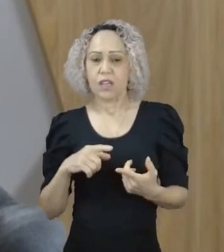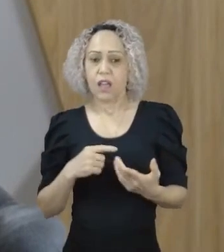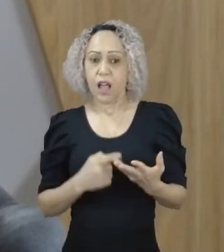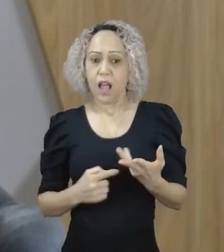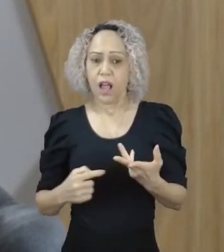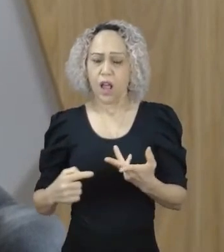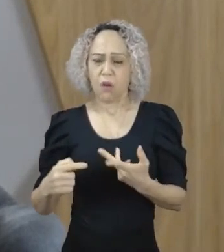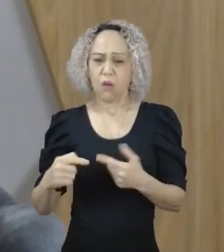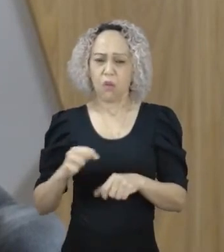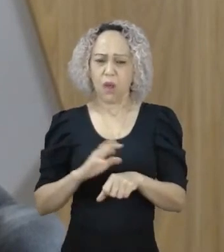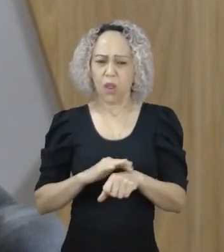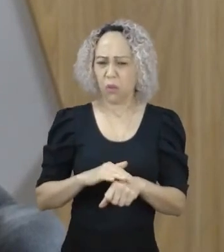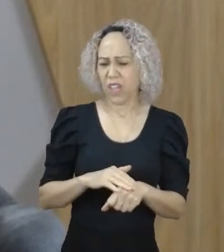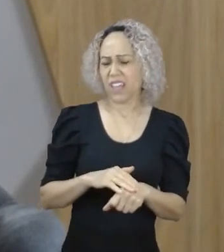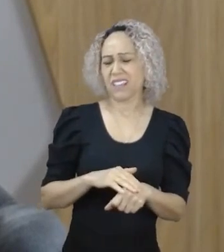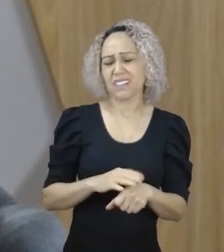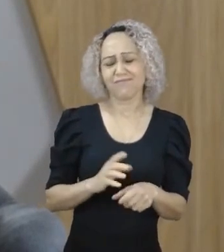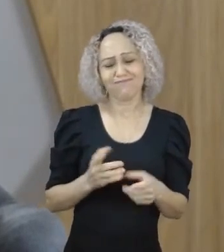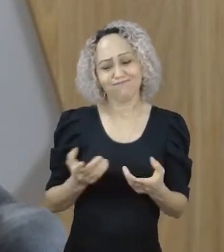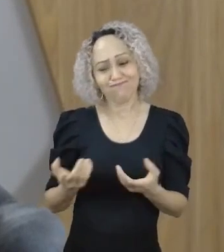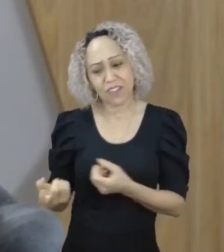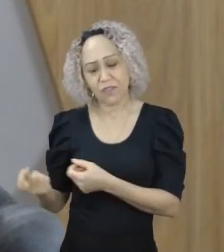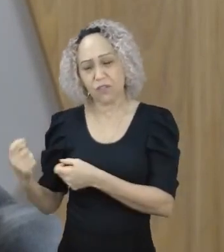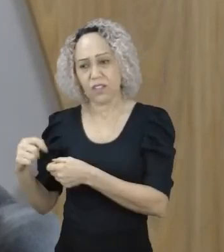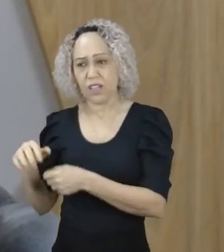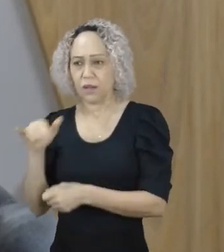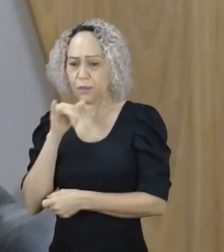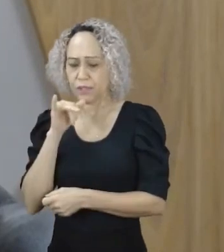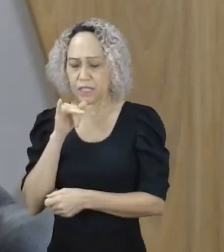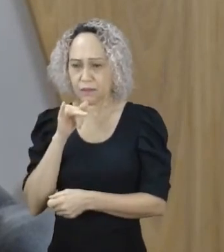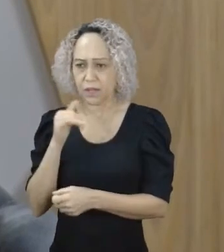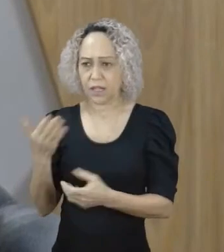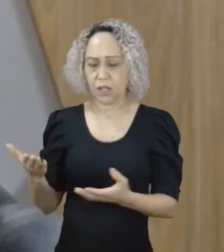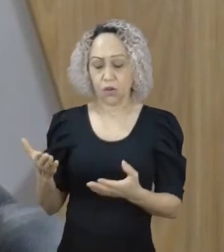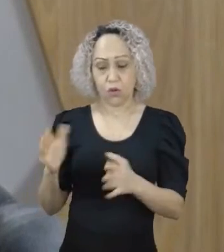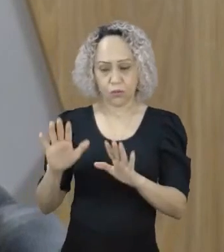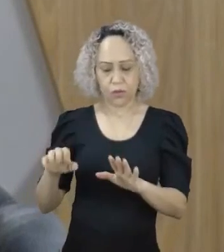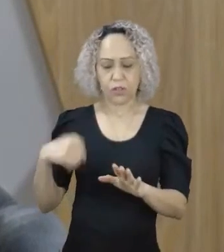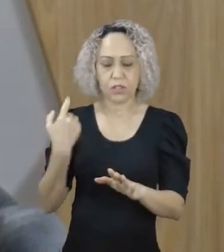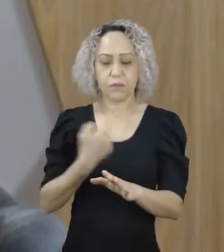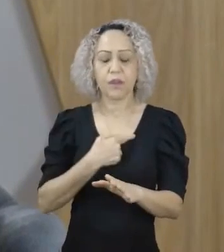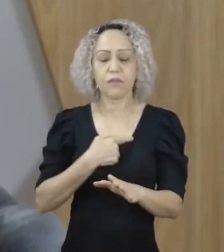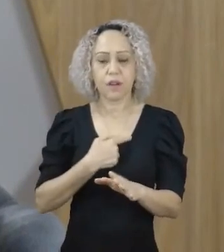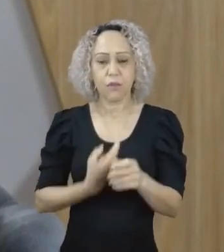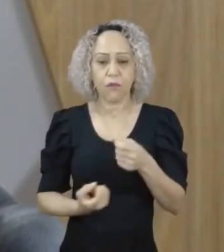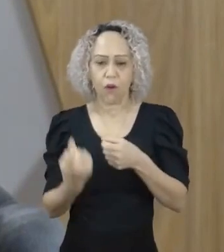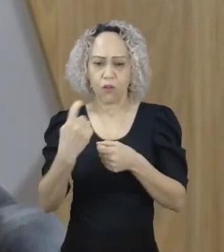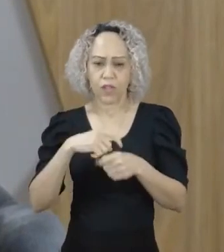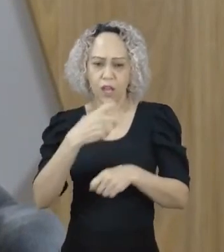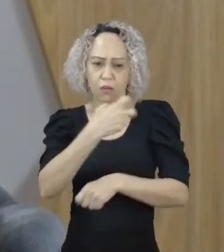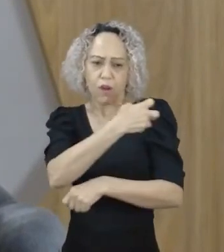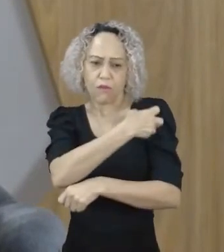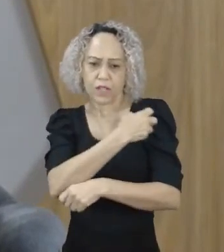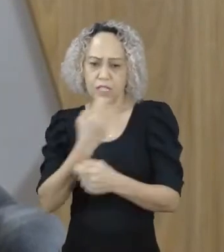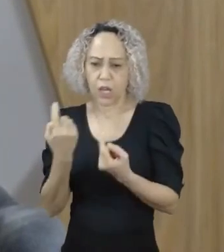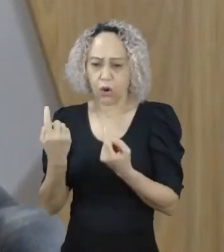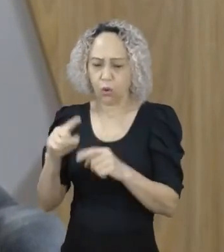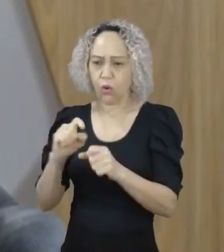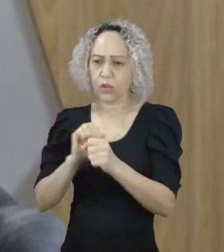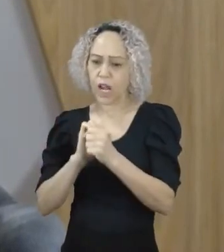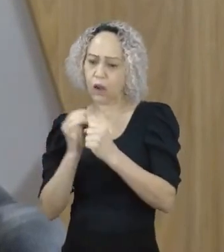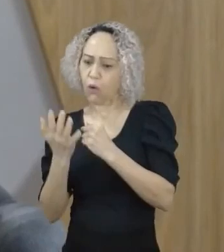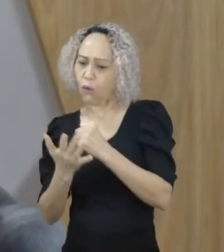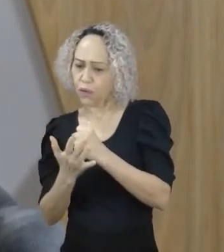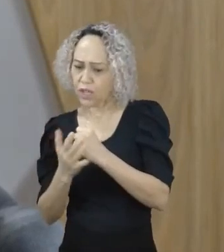continuar com a situação de Covid, aumentando a vacinação, controlando ela. Então, tudo isso é um esforço que a